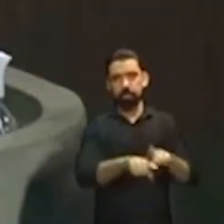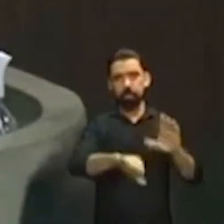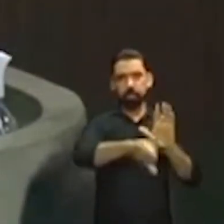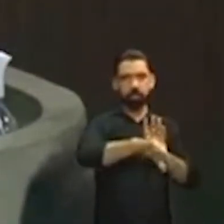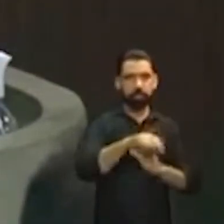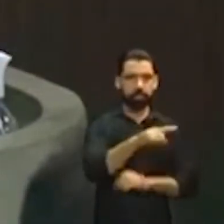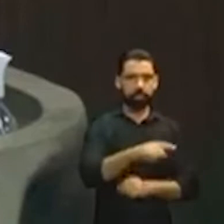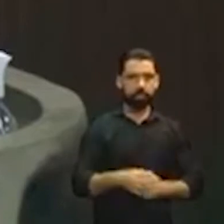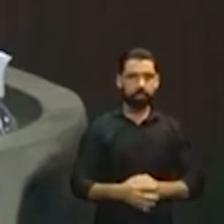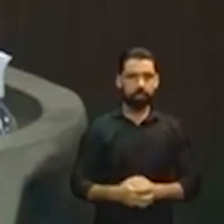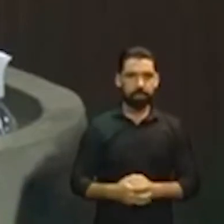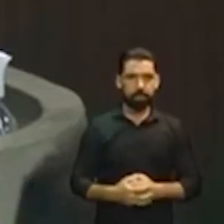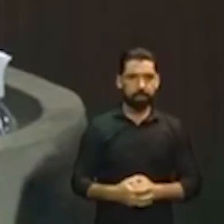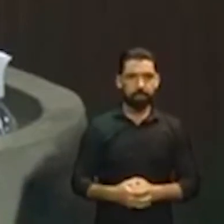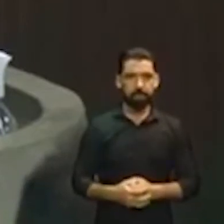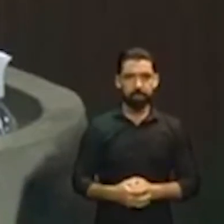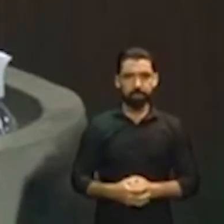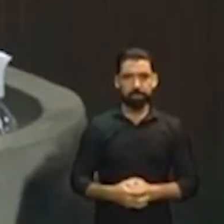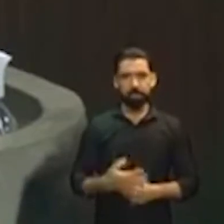crime, porque